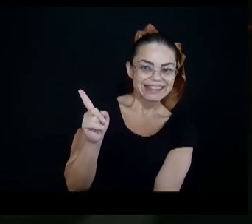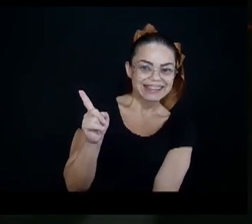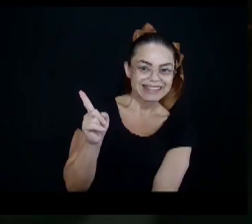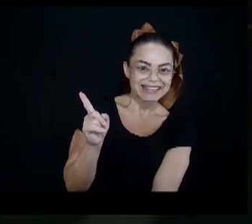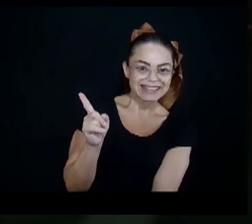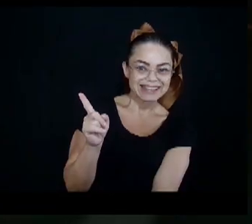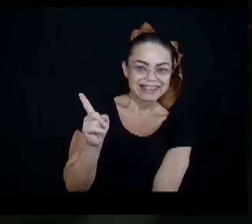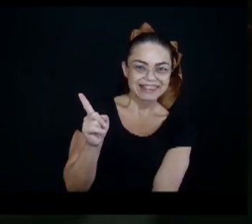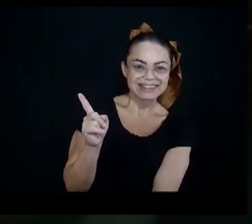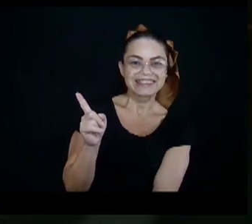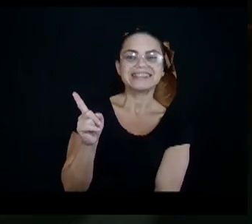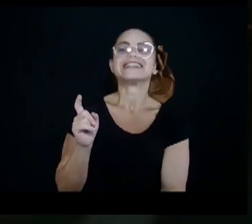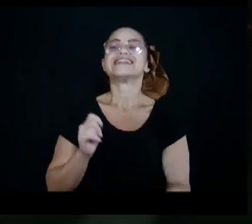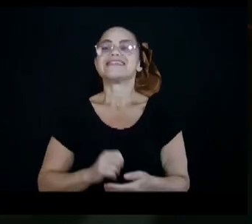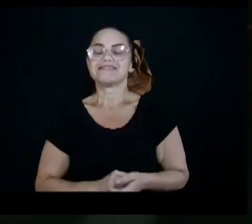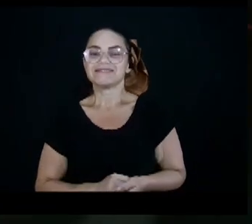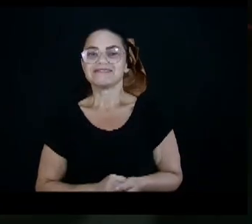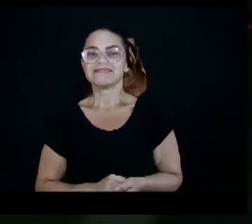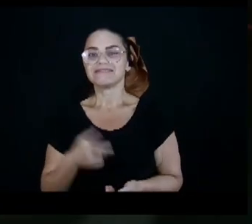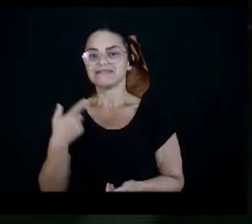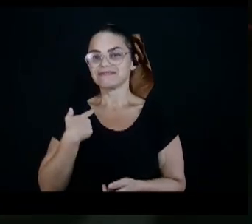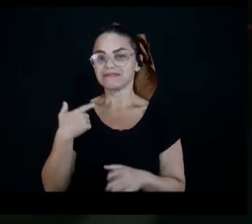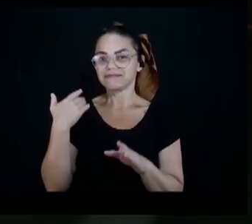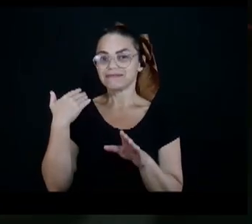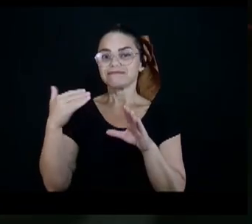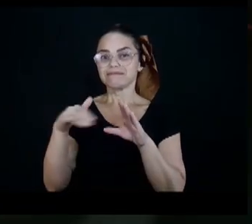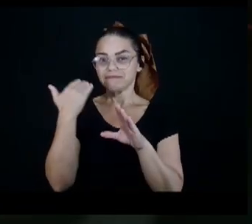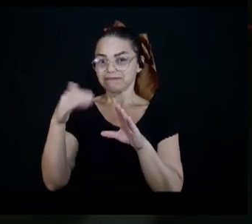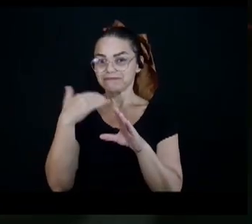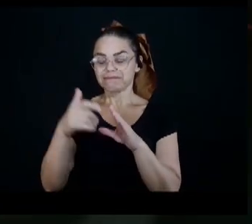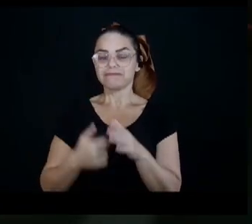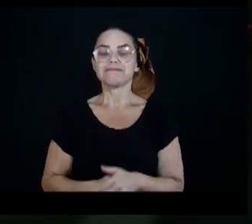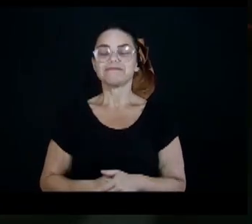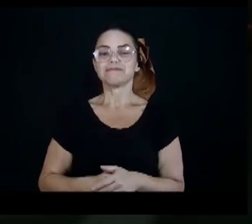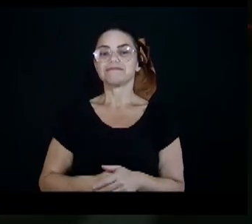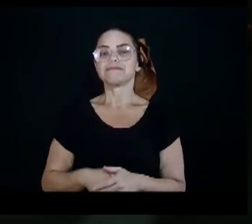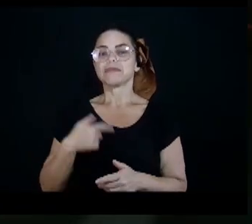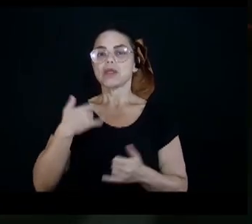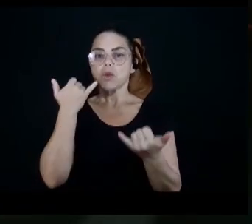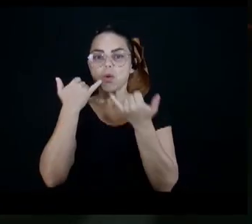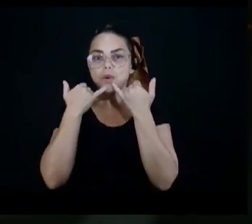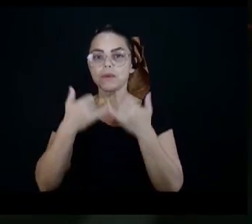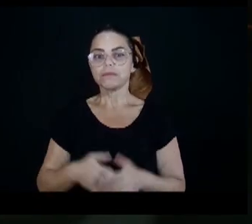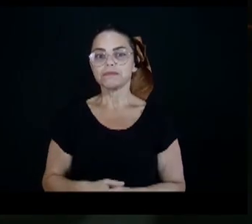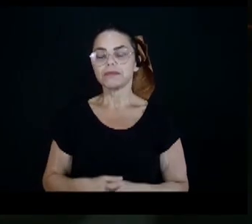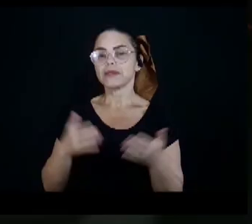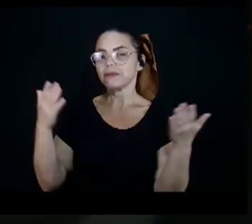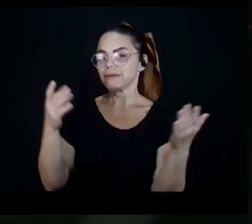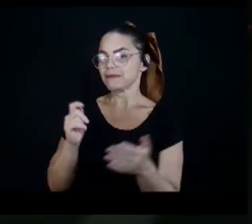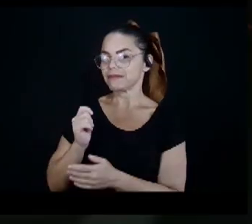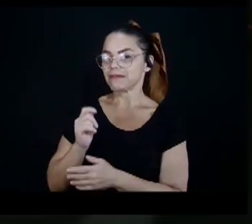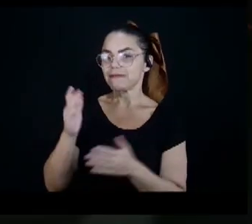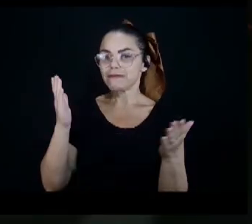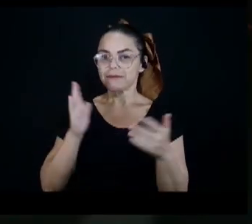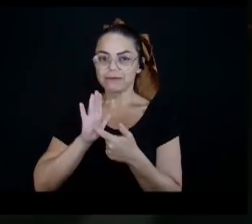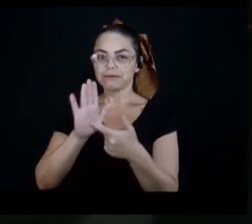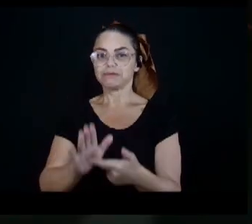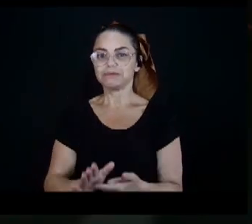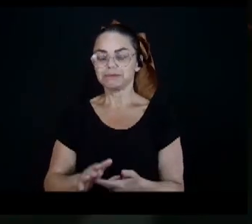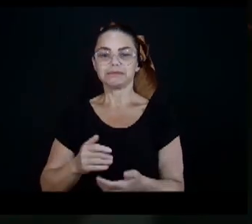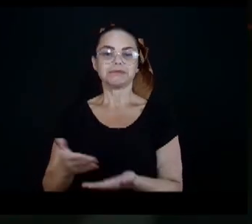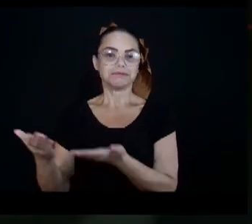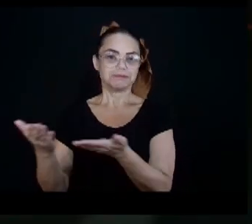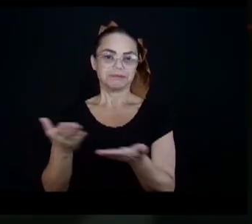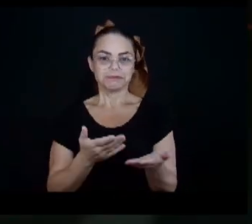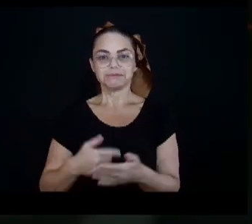19978293776. Enquanto você manda a sua mensagem, a gente atualiza algumas informações e já vamos apresentar os nossos convidados que já estão com a